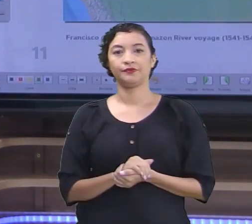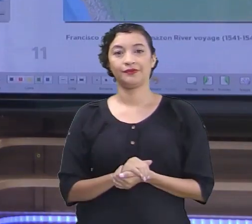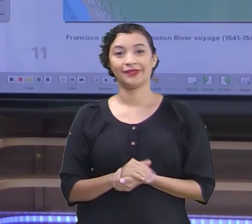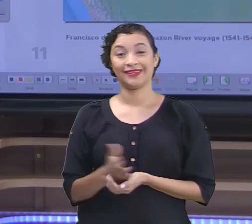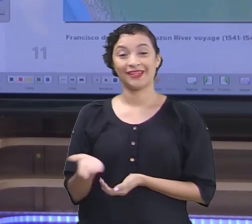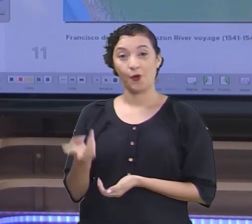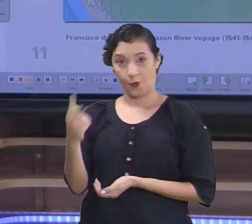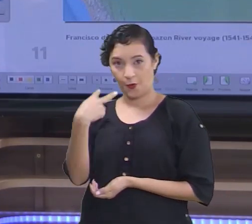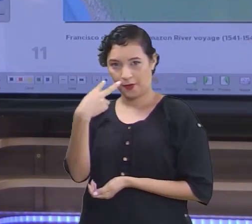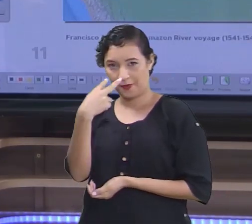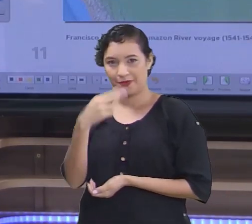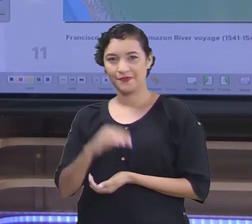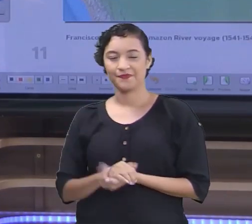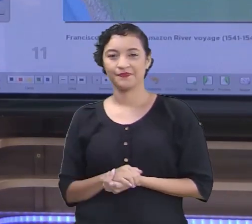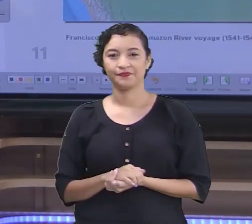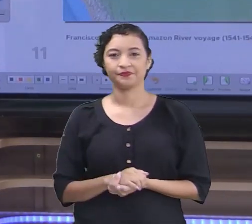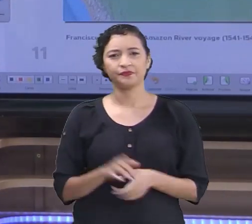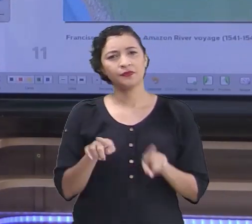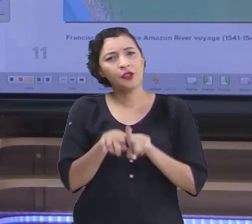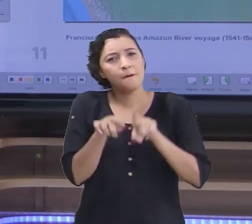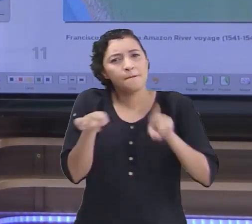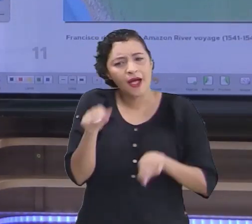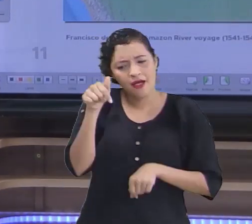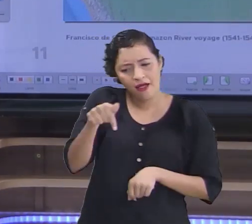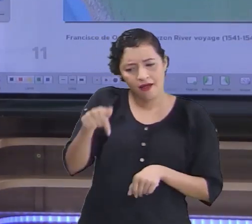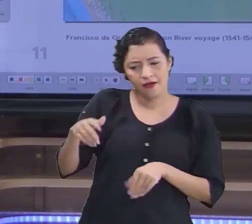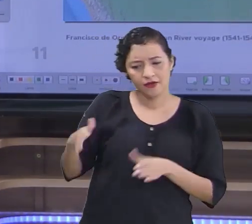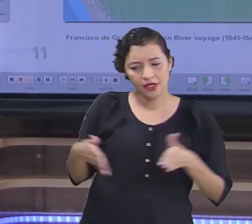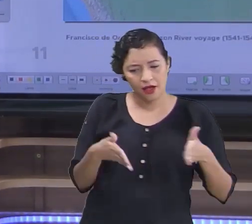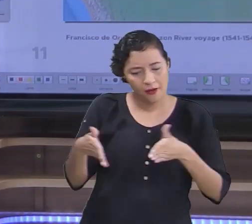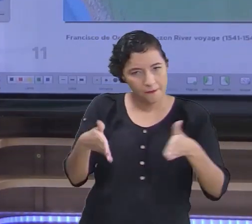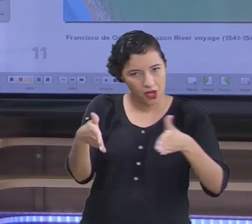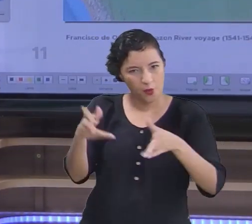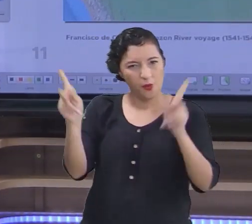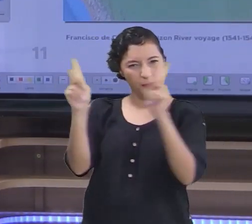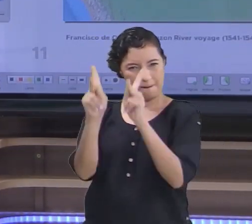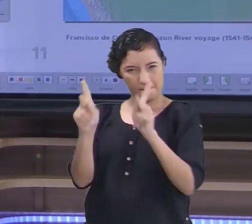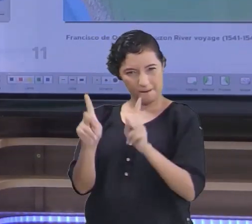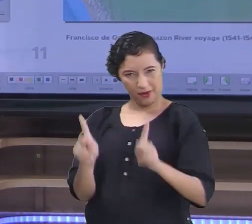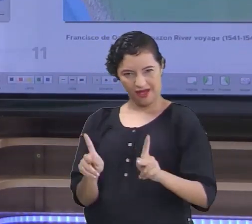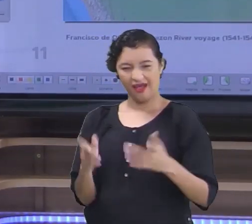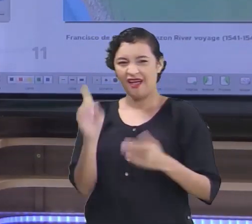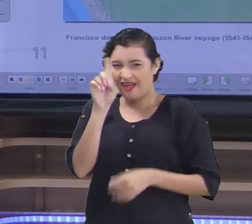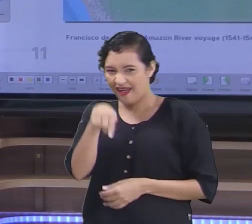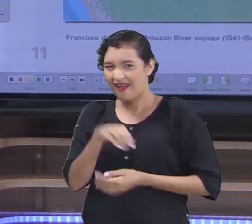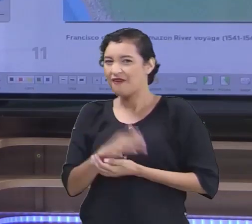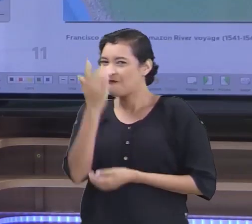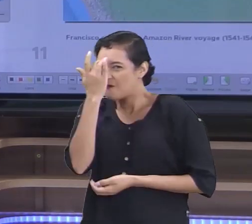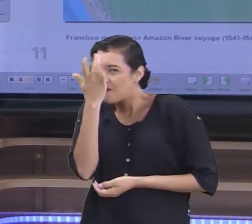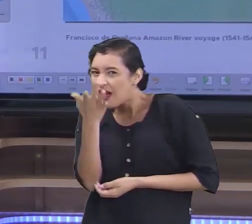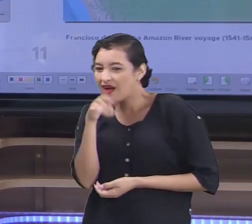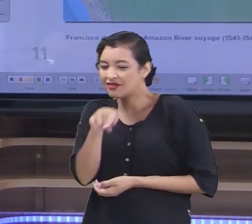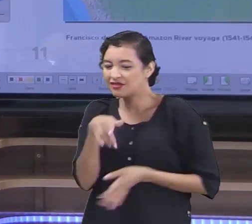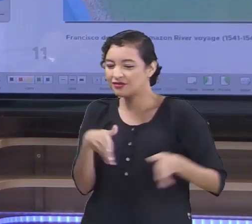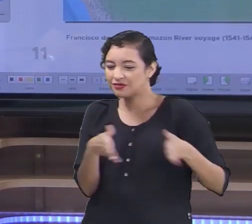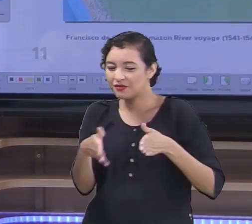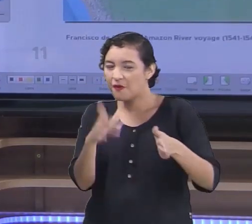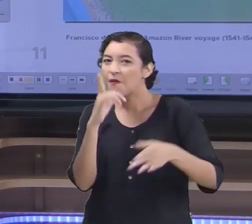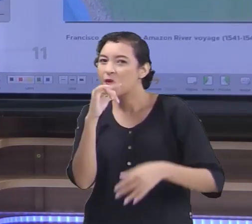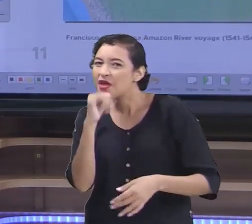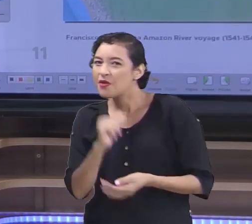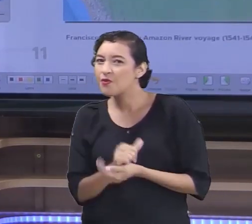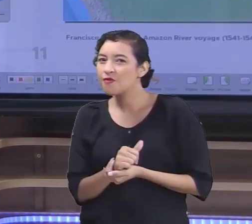professor aqui. Só que essa rota, você acha que foi uma rota tranquila? Uma rota fácil? Não tinha ninguém